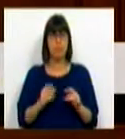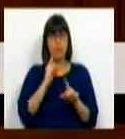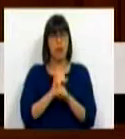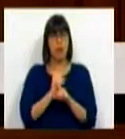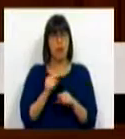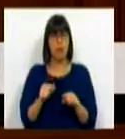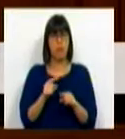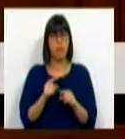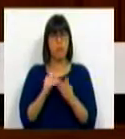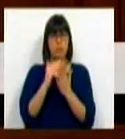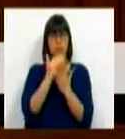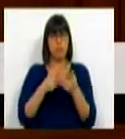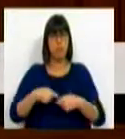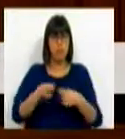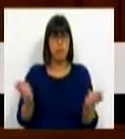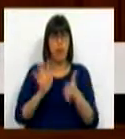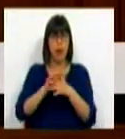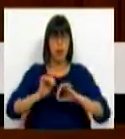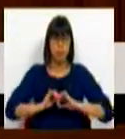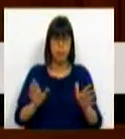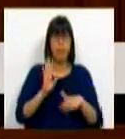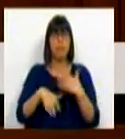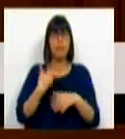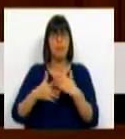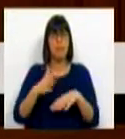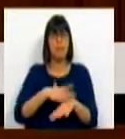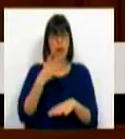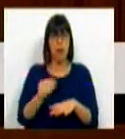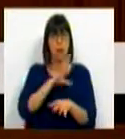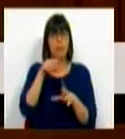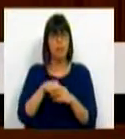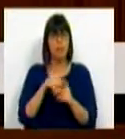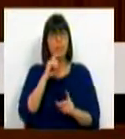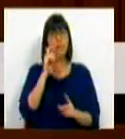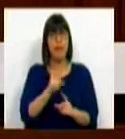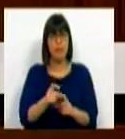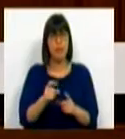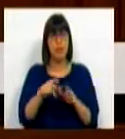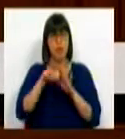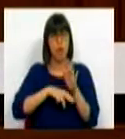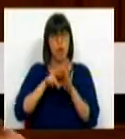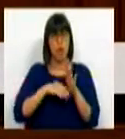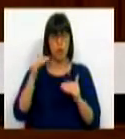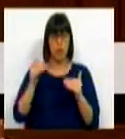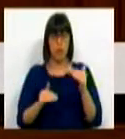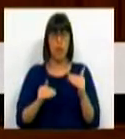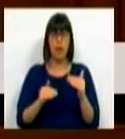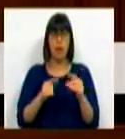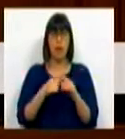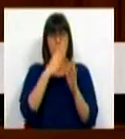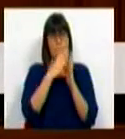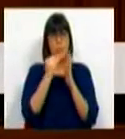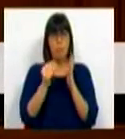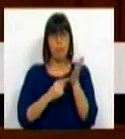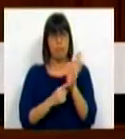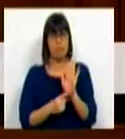respectiva, em cartas circulares e mais tarde até incorporadas no aviso do relatório de imparidade para serem uma